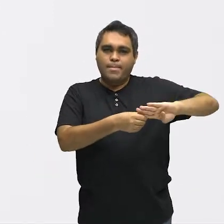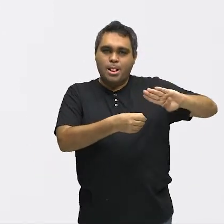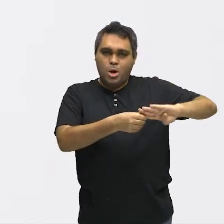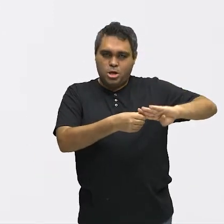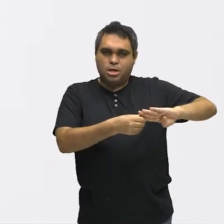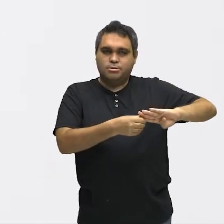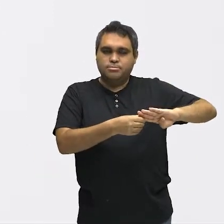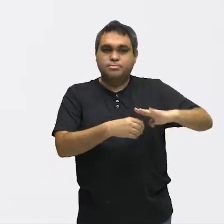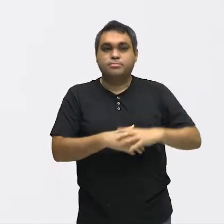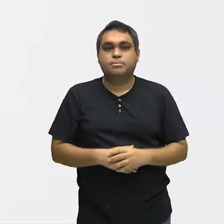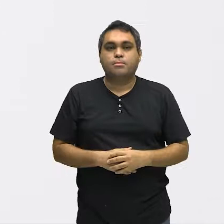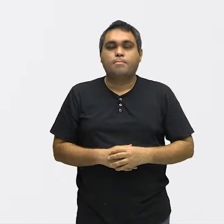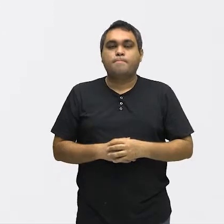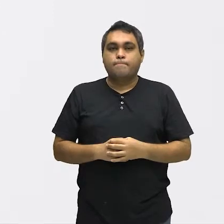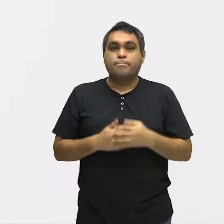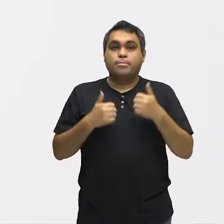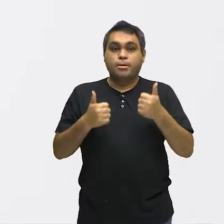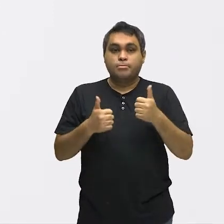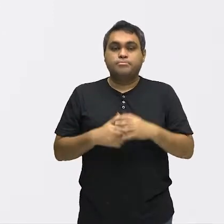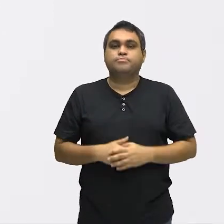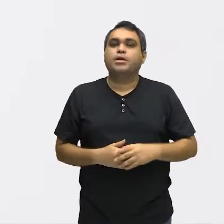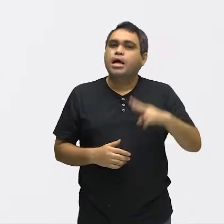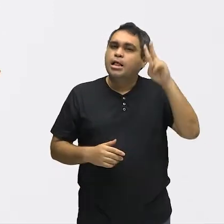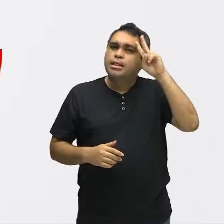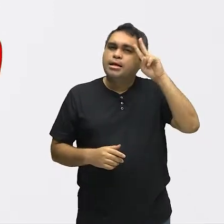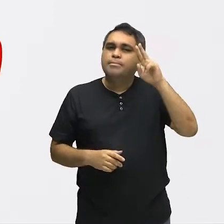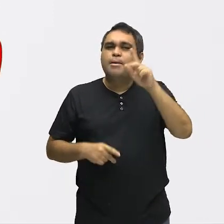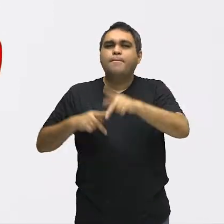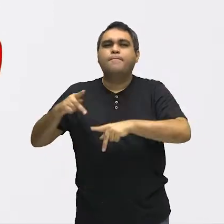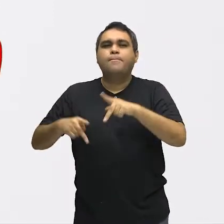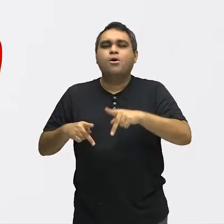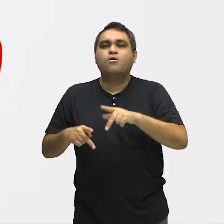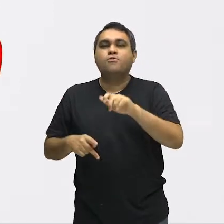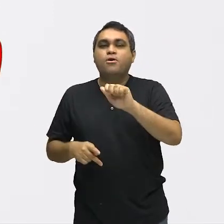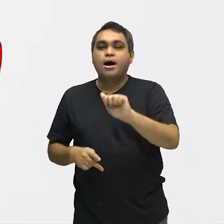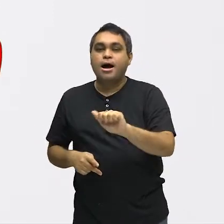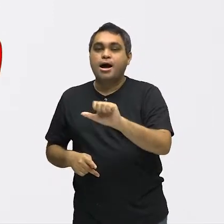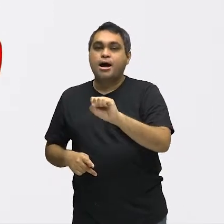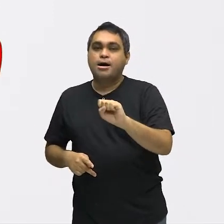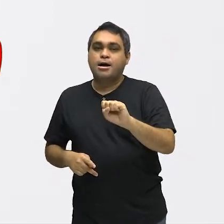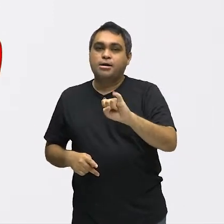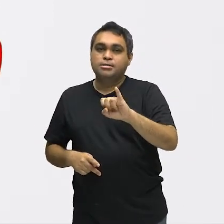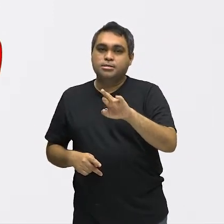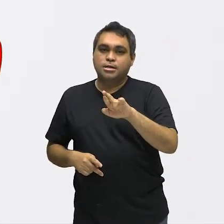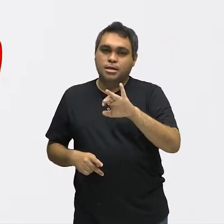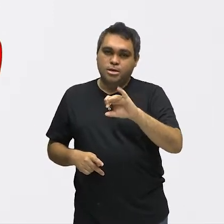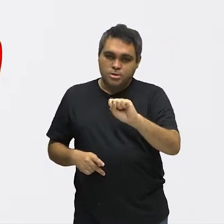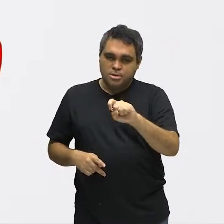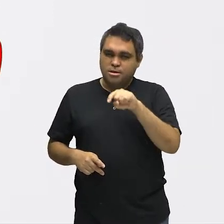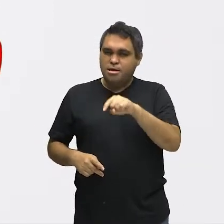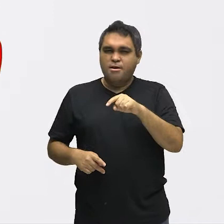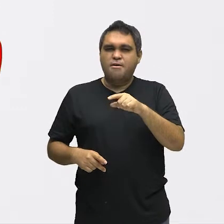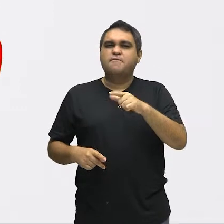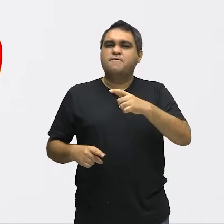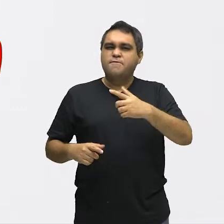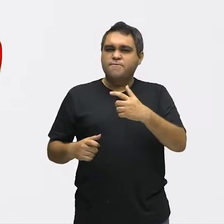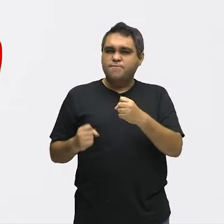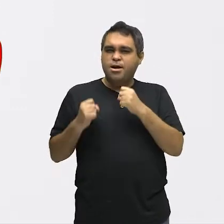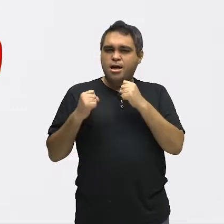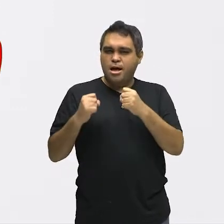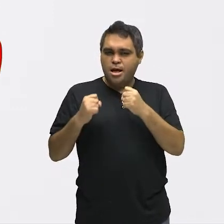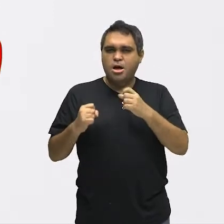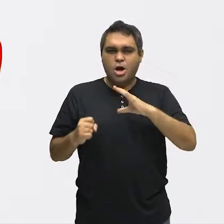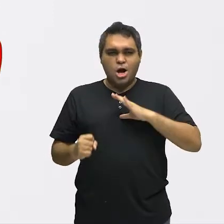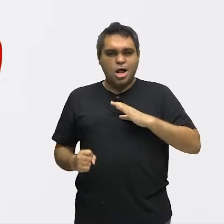do novo Império Babilônico. Lembram dos assírios? Aquele povo valente, aquele povo, né,